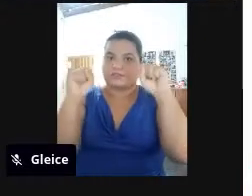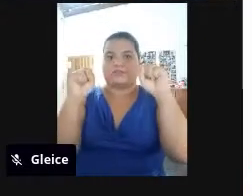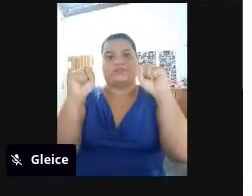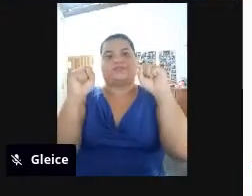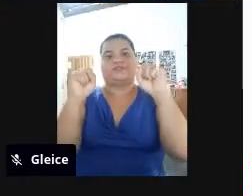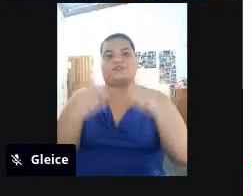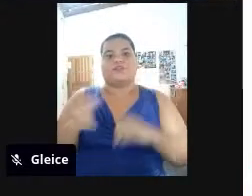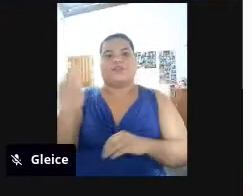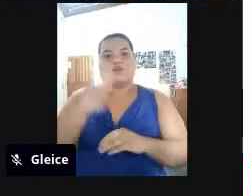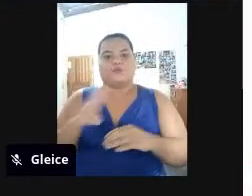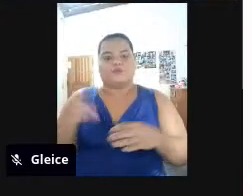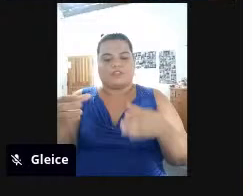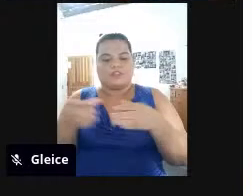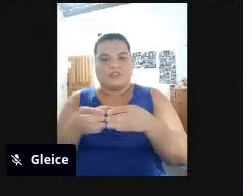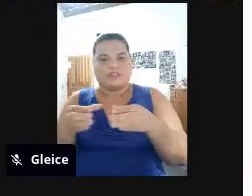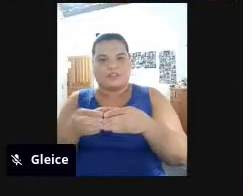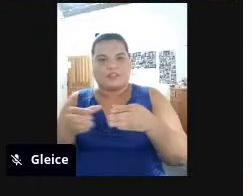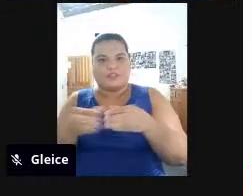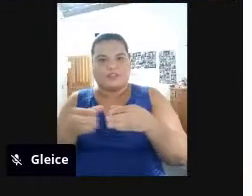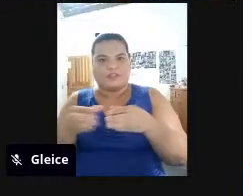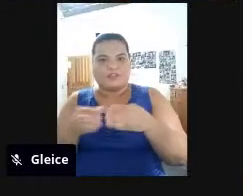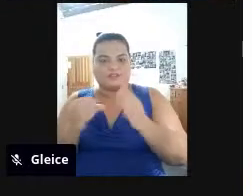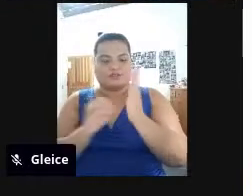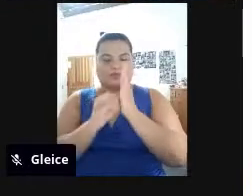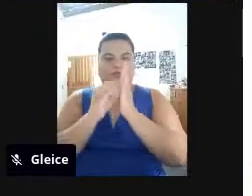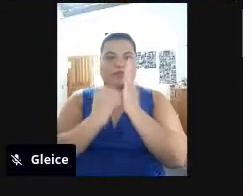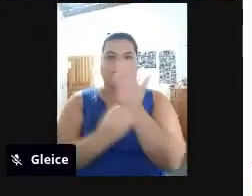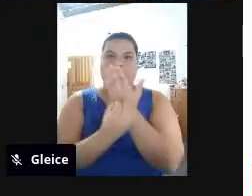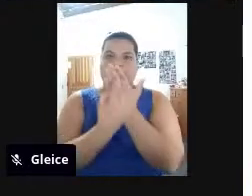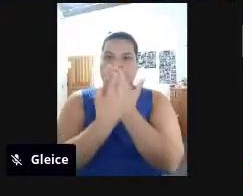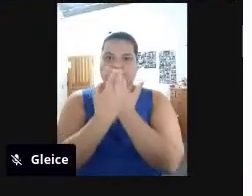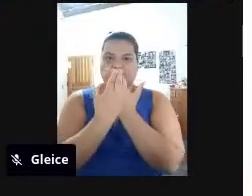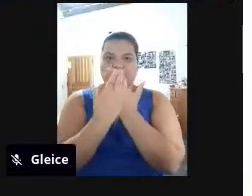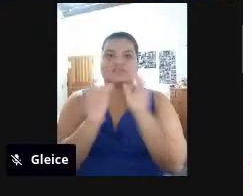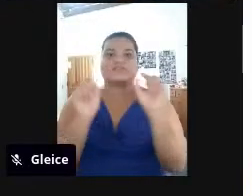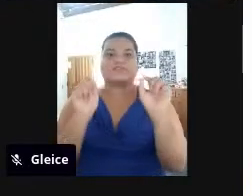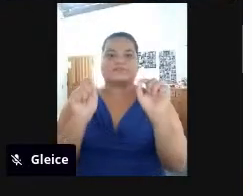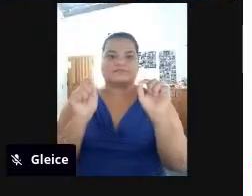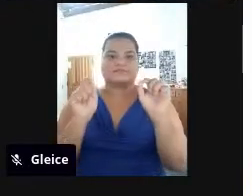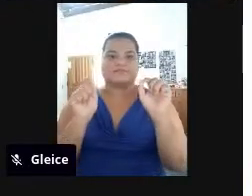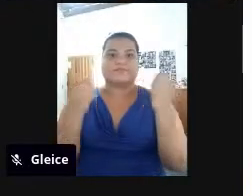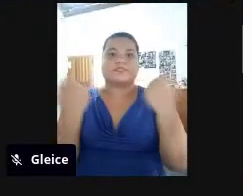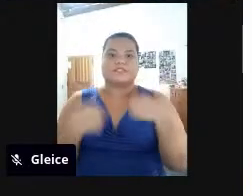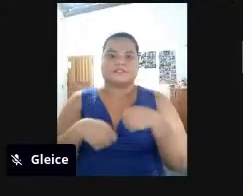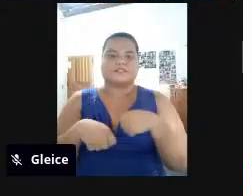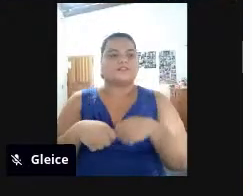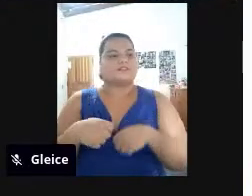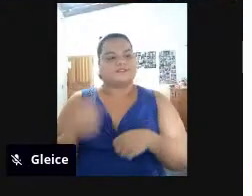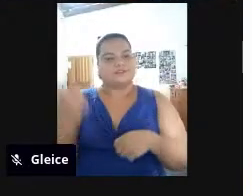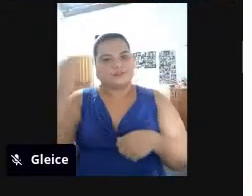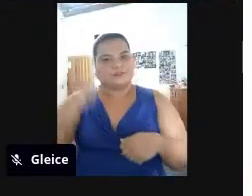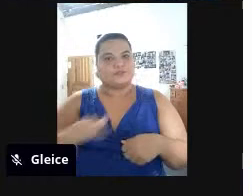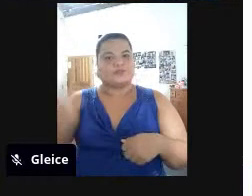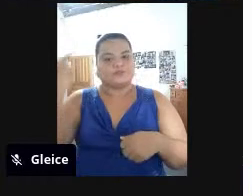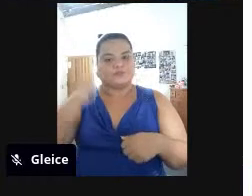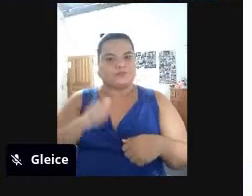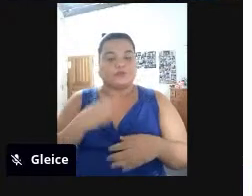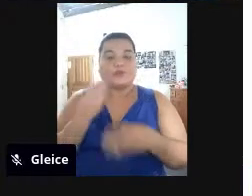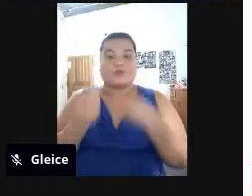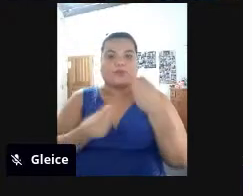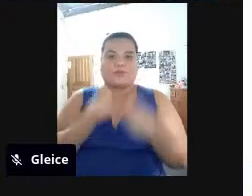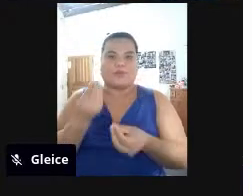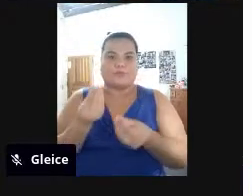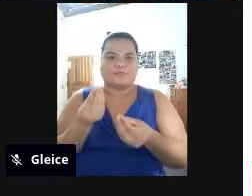energética. Então, esse aminoácido que foi utilizado, ele tem que ser reposto. Como que a gente repõe? Por meio da